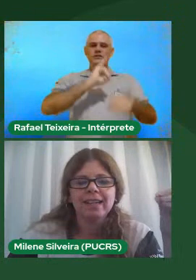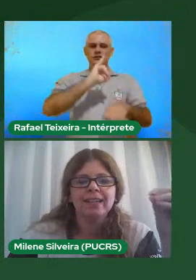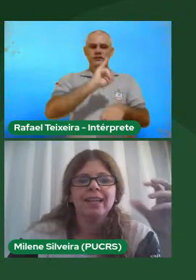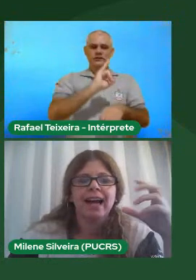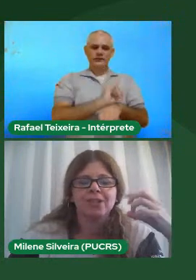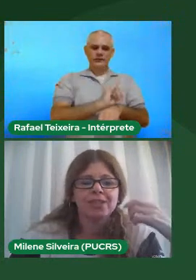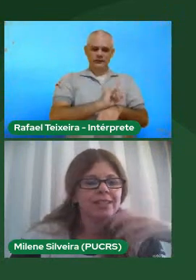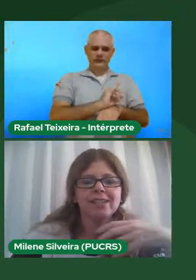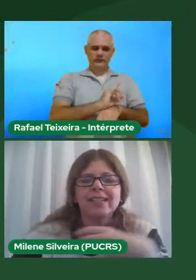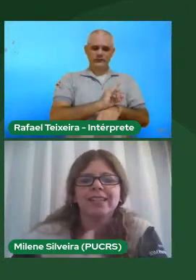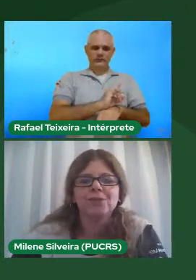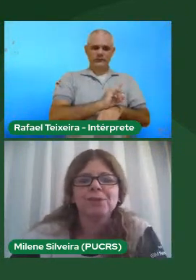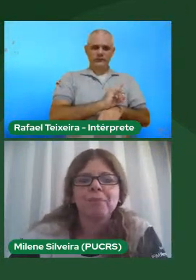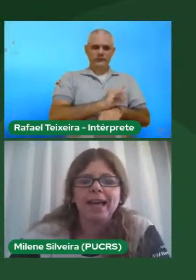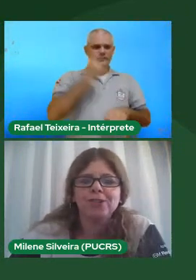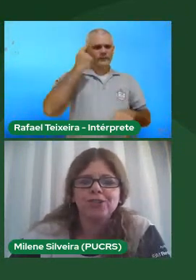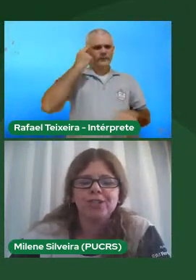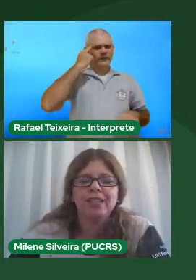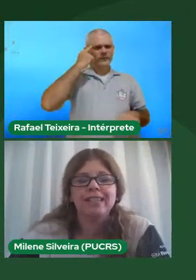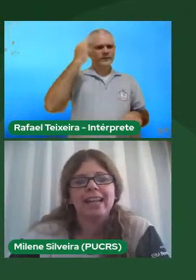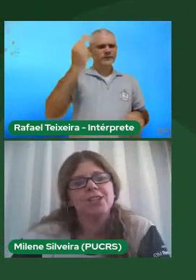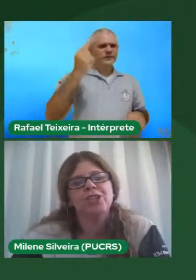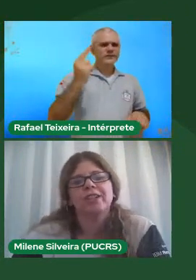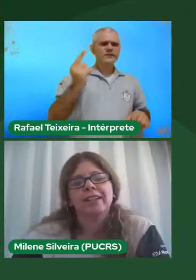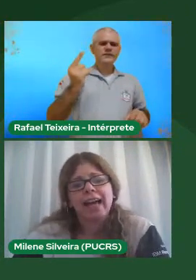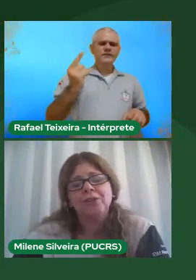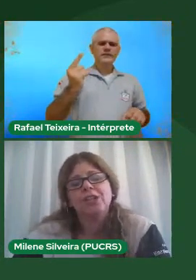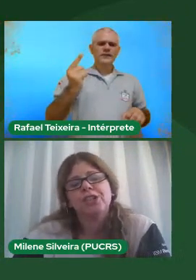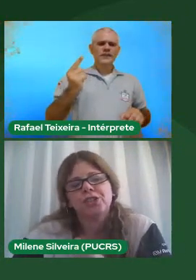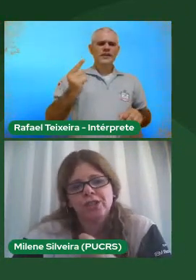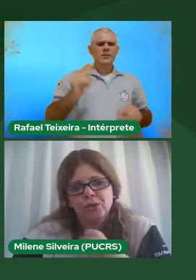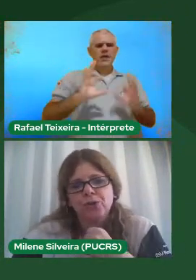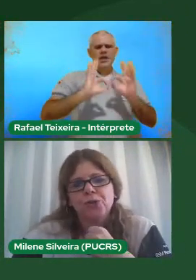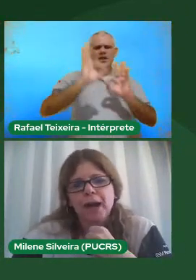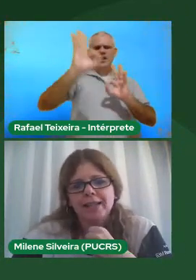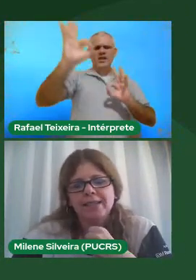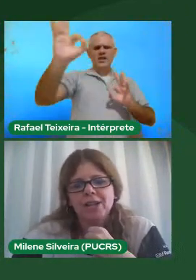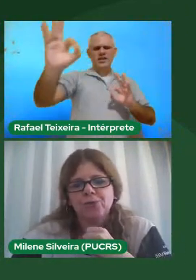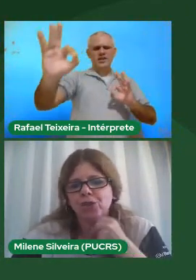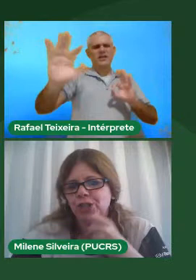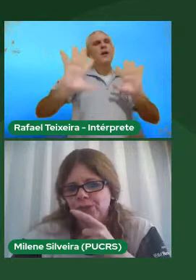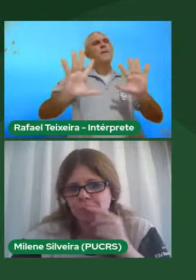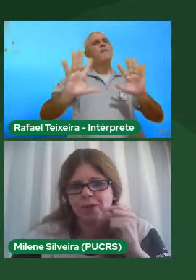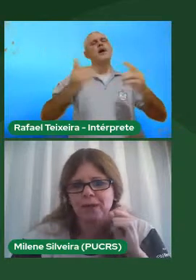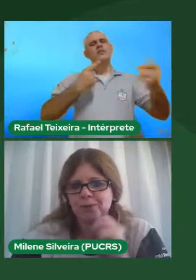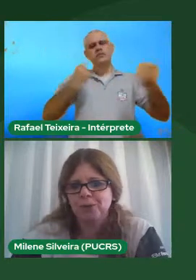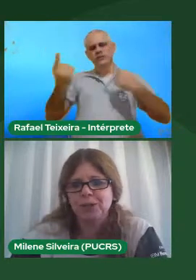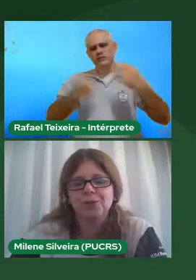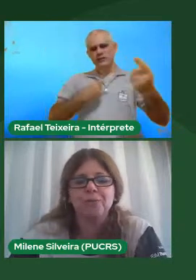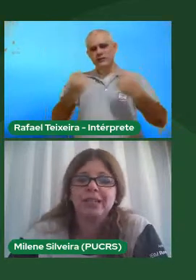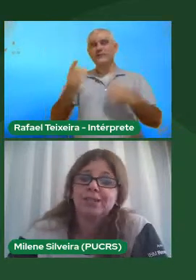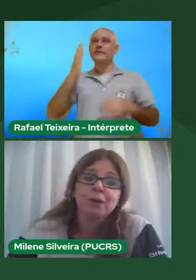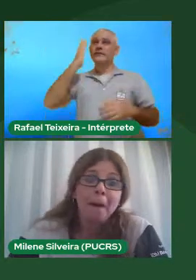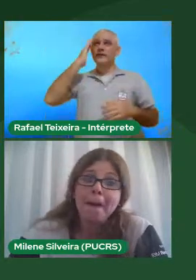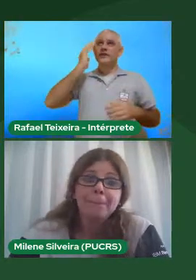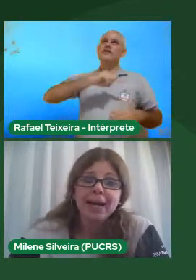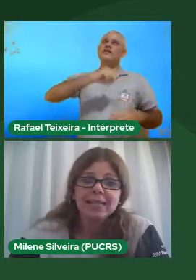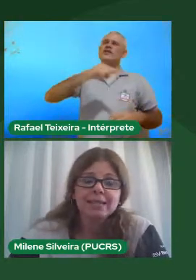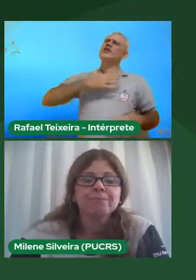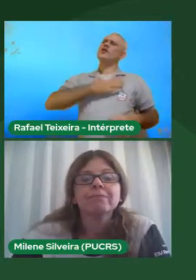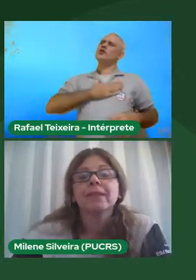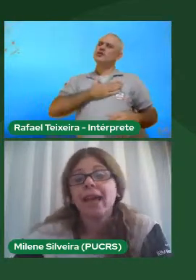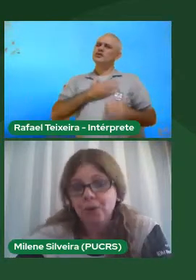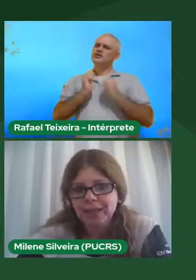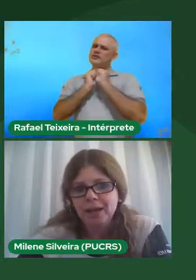por ser a distância que nos impede de interagir. Claro que a gente curte mais estar juntinho, vamos ver mais um pouquinho sobre isso,